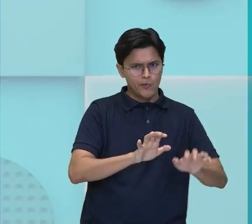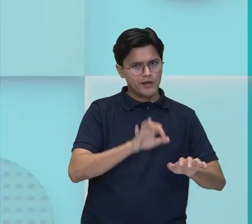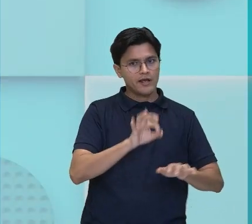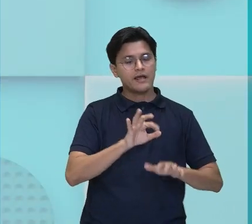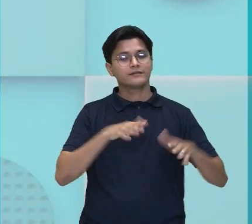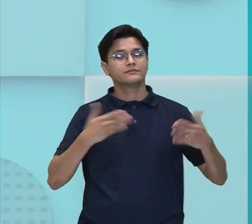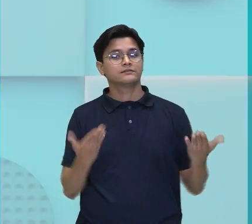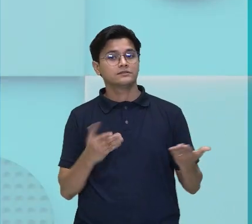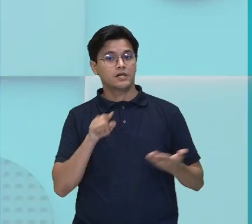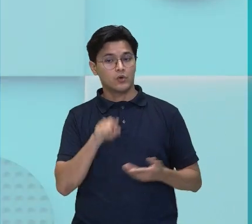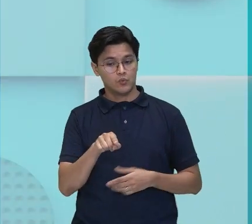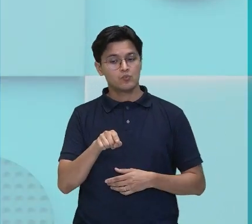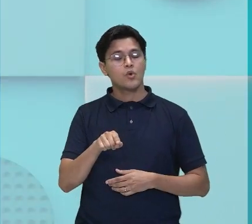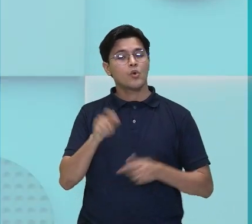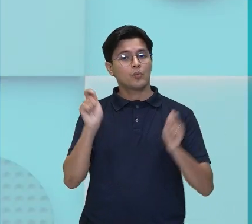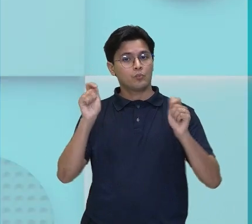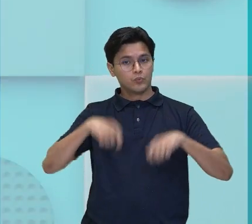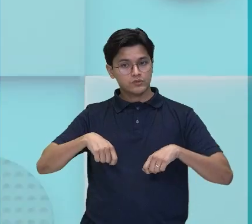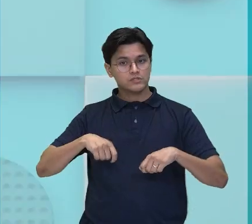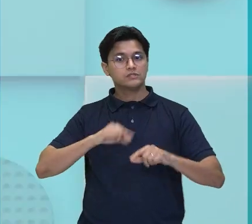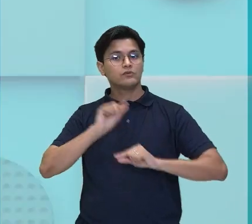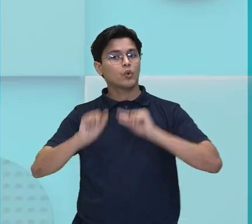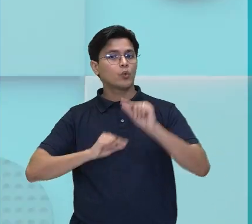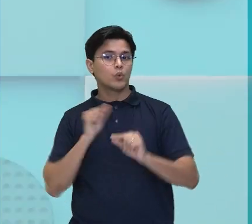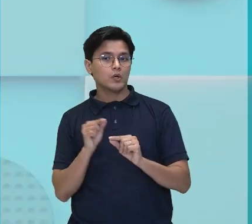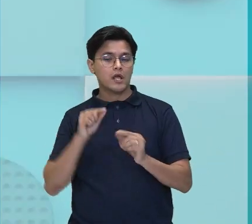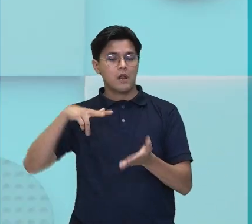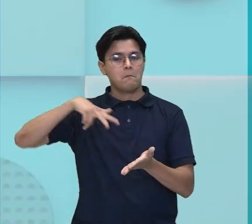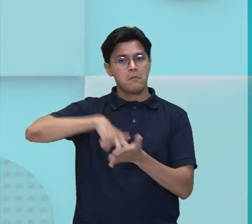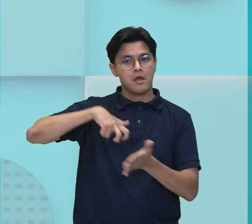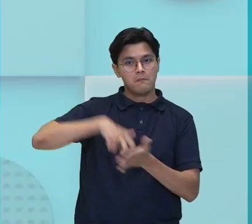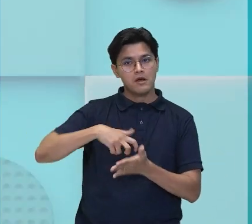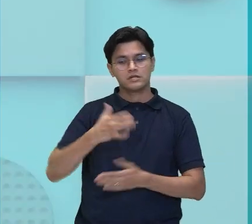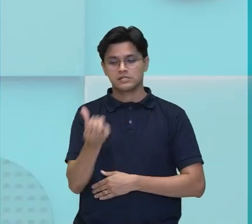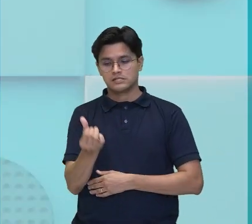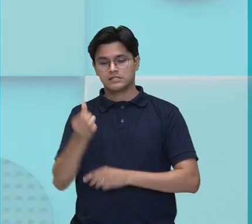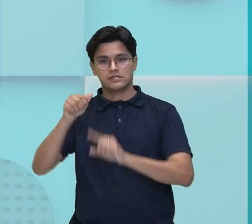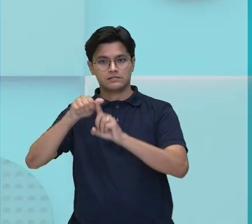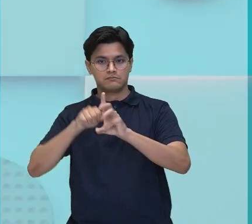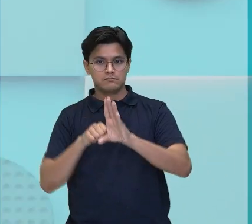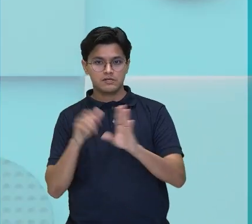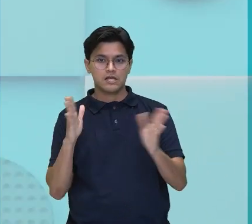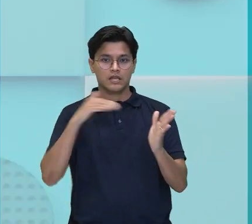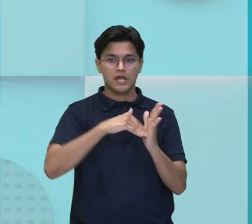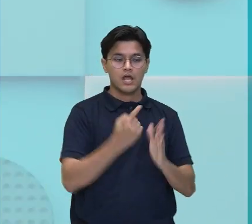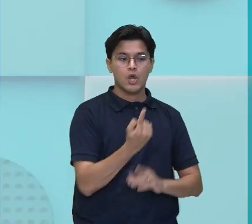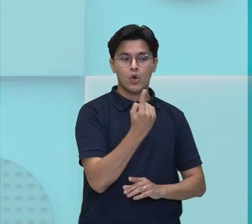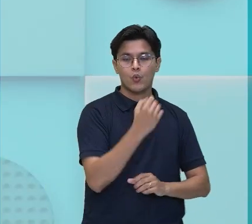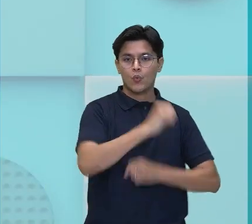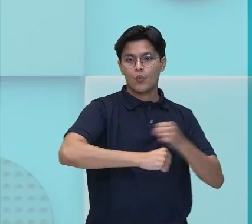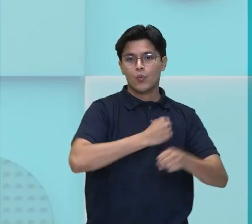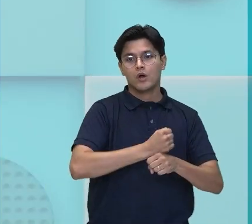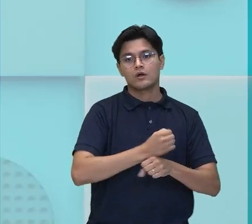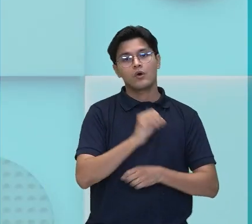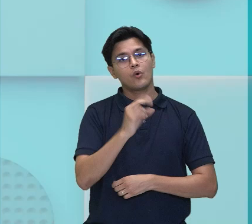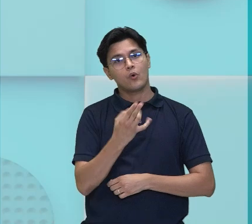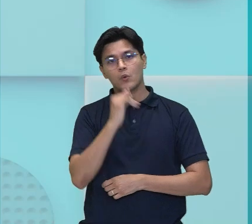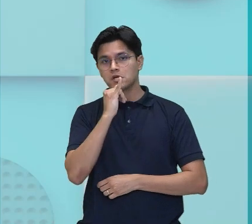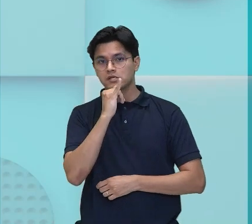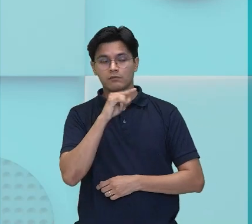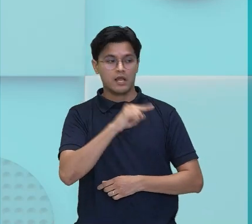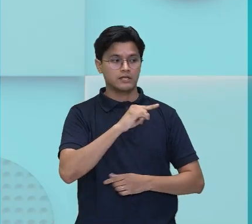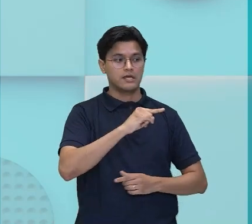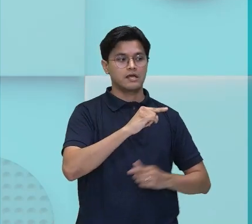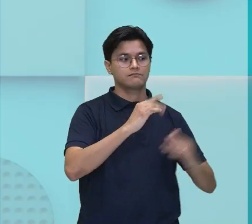por exemplo, pichou a parede da catedral e ela é um monumento, ela foi o